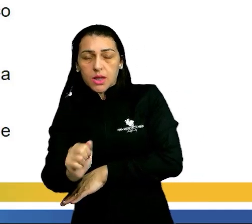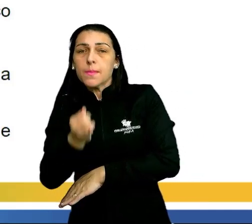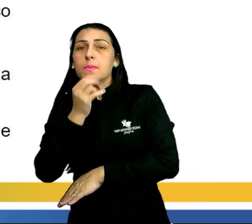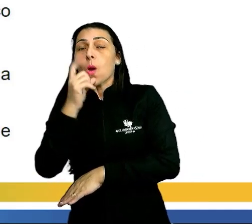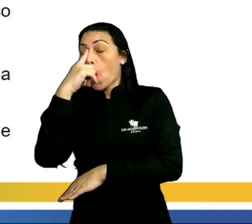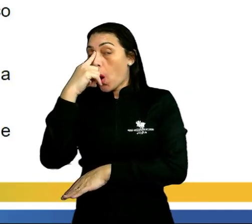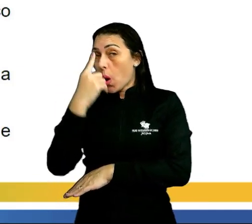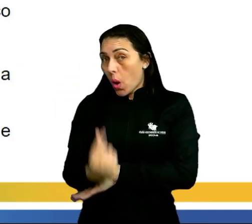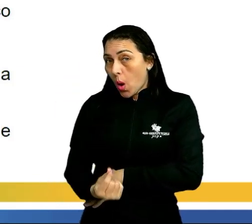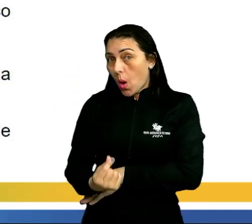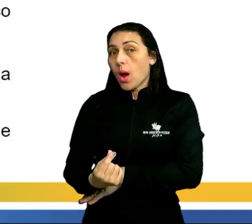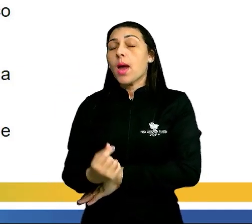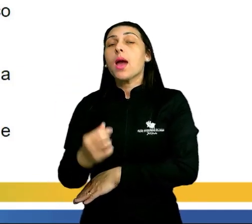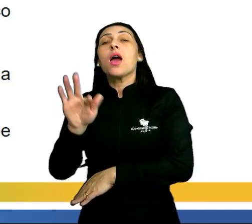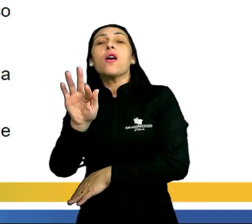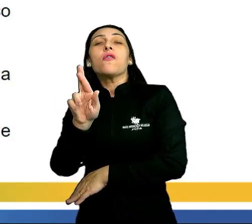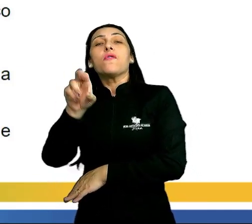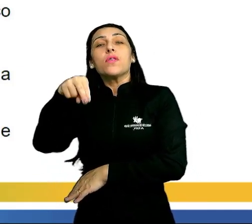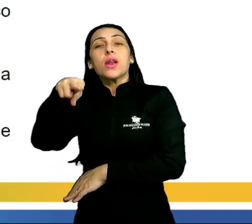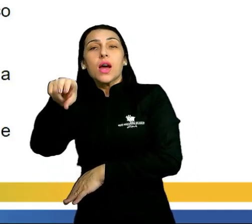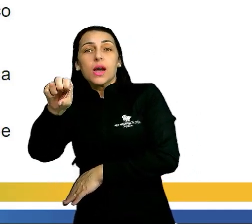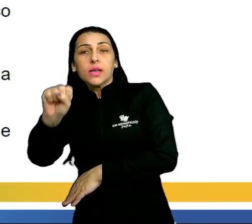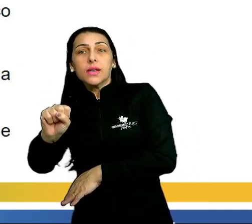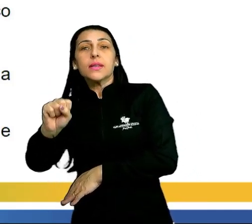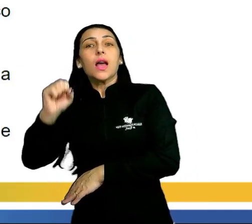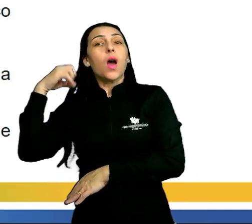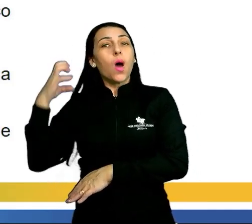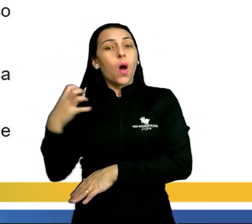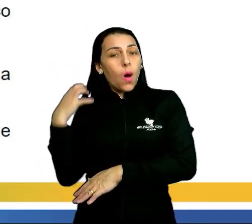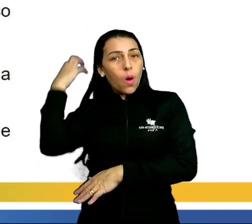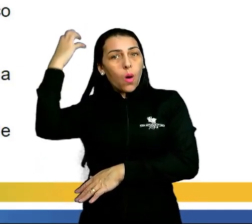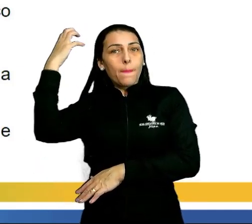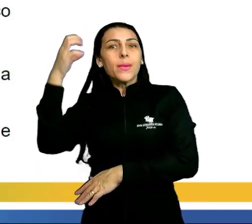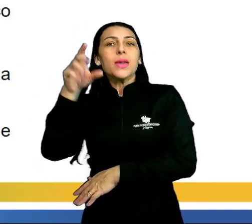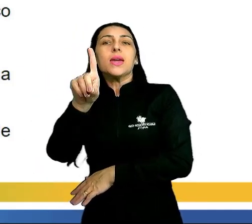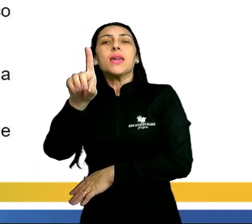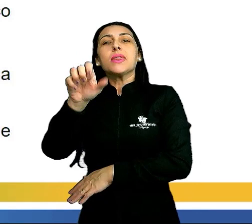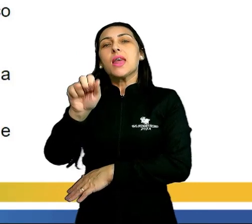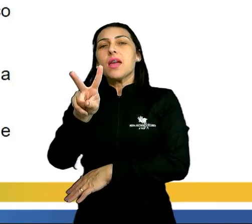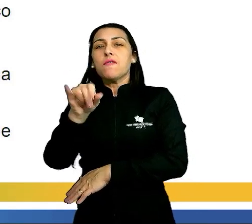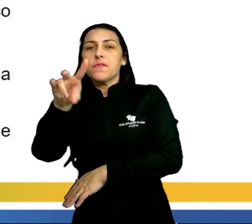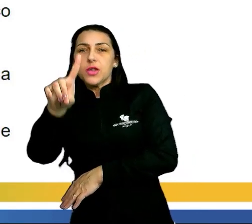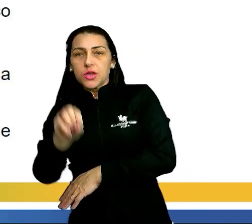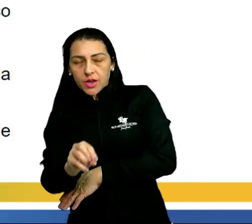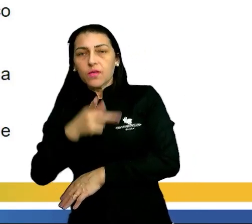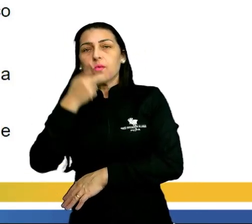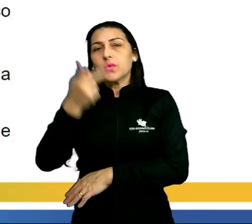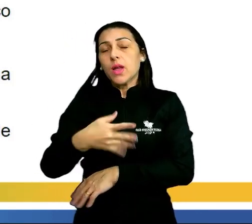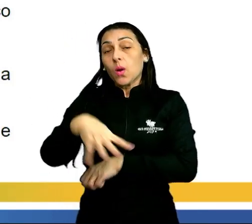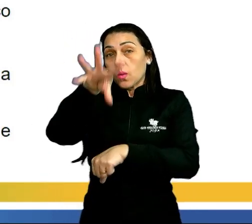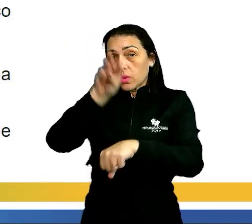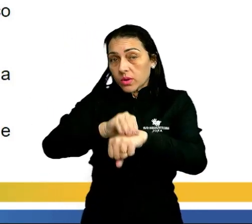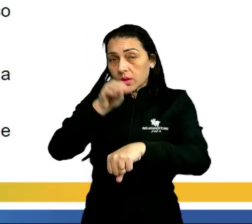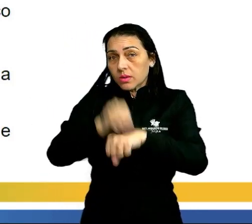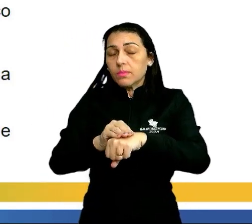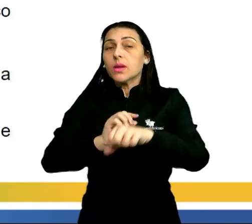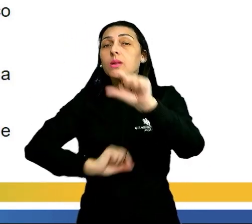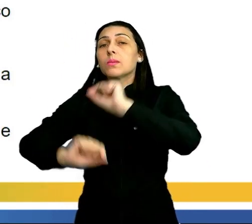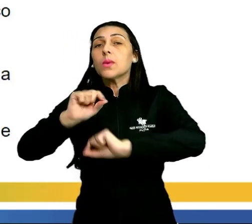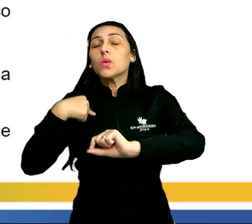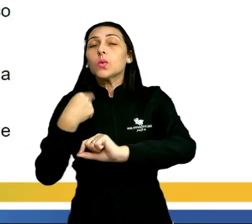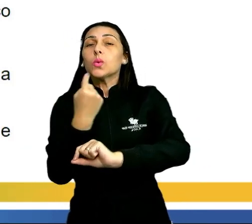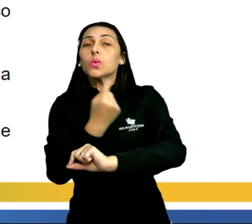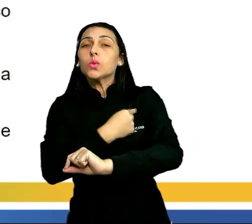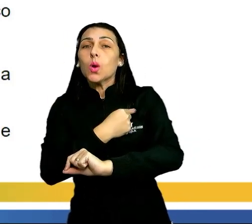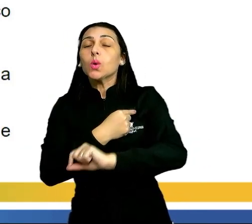John Locke, Francis Bacon, Thomas Hobbes e David Hume, que eles vão dizer que o conhecimento entra pelos